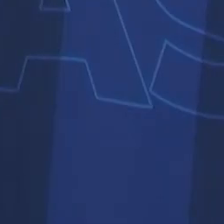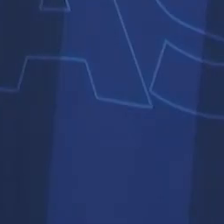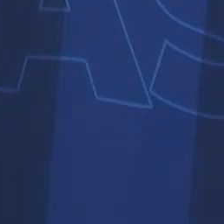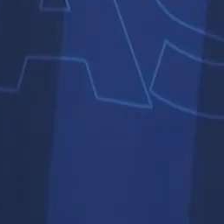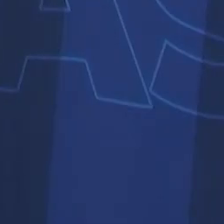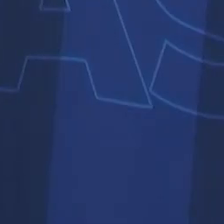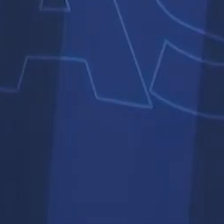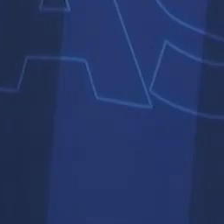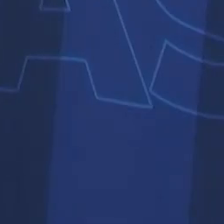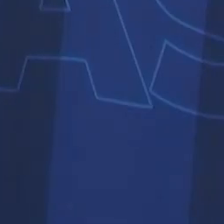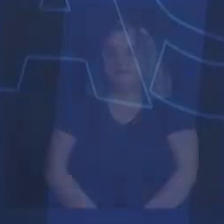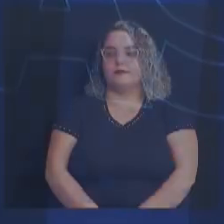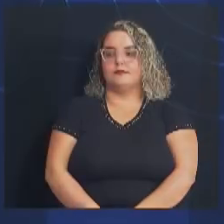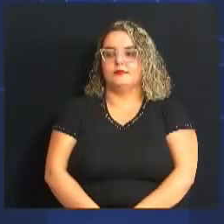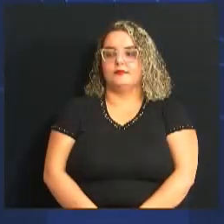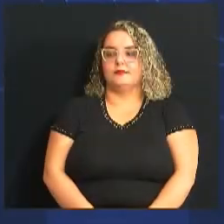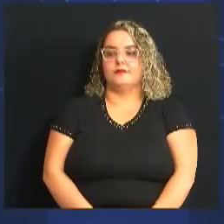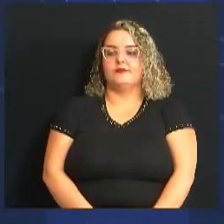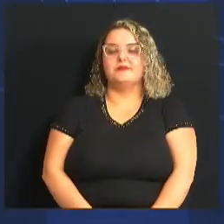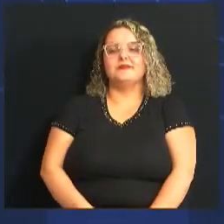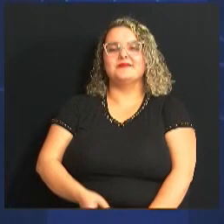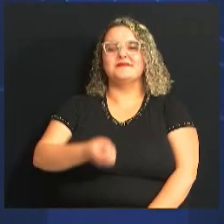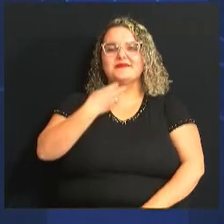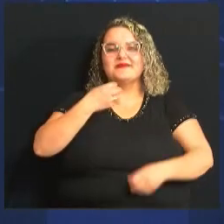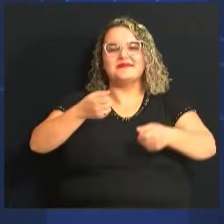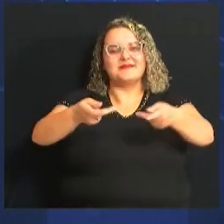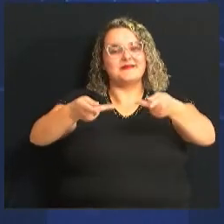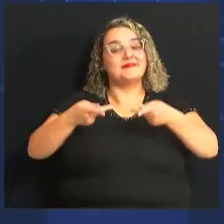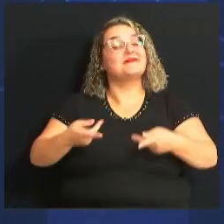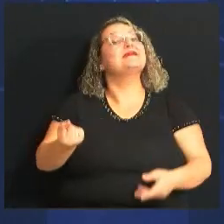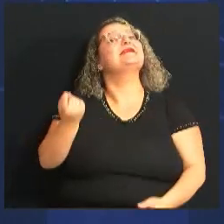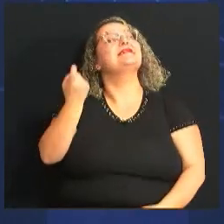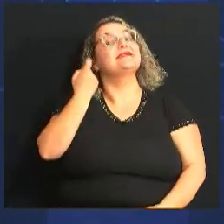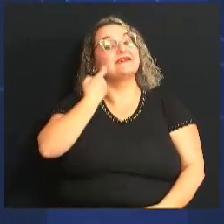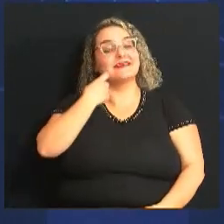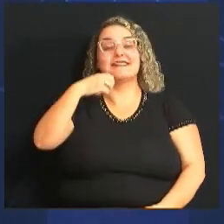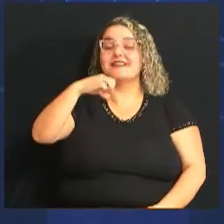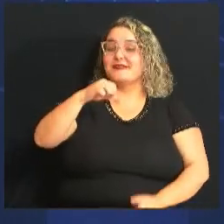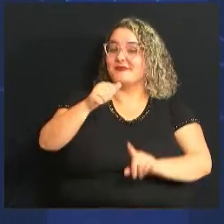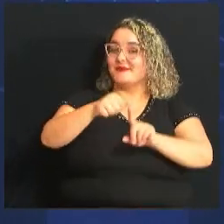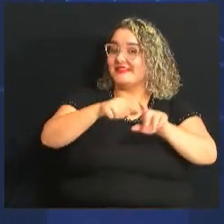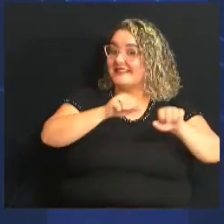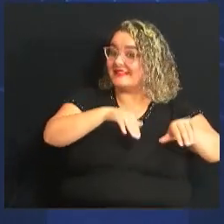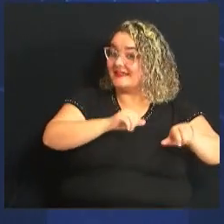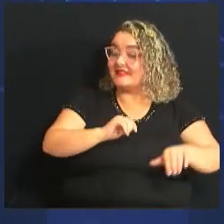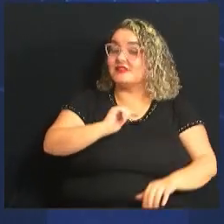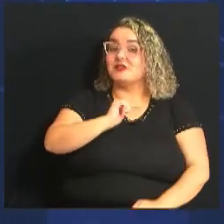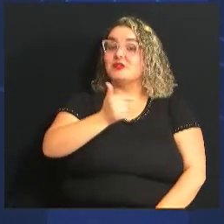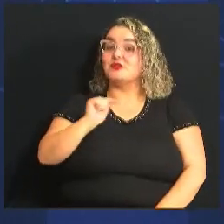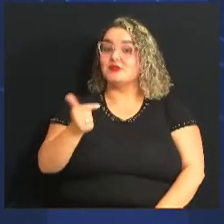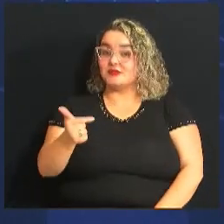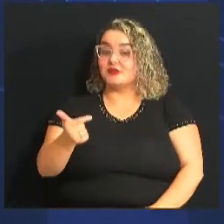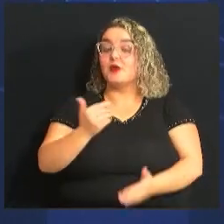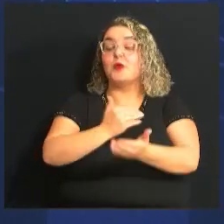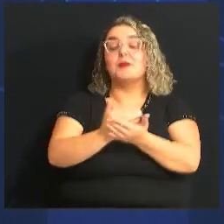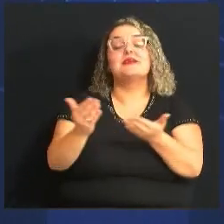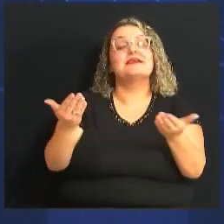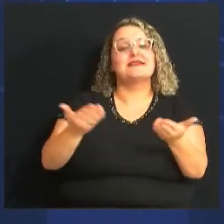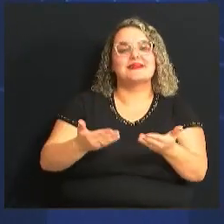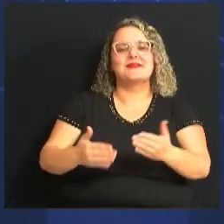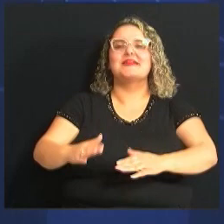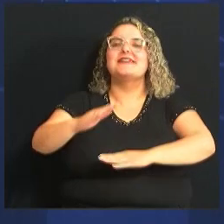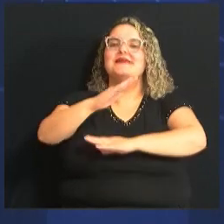Olá, seja bem-vinda, seja bem-vindo. Sextou, 9 de setembro de 2022. Começa agora o